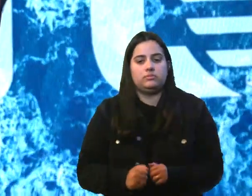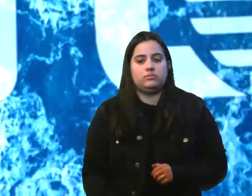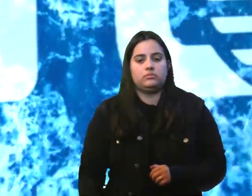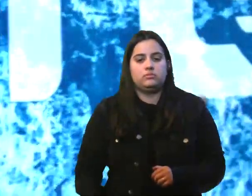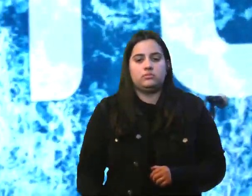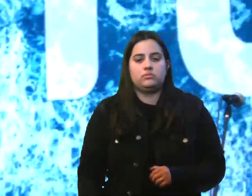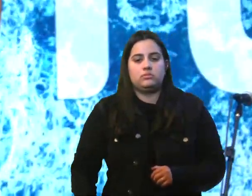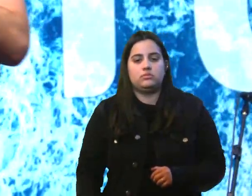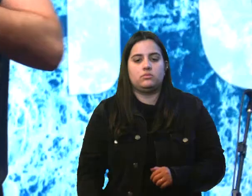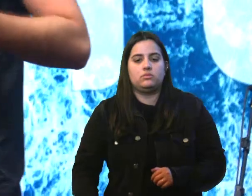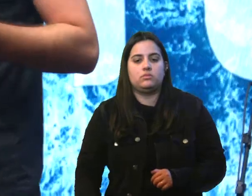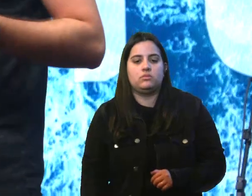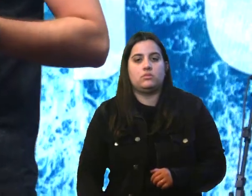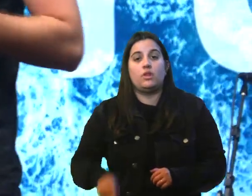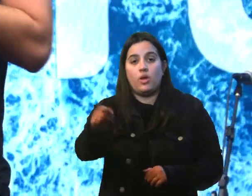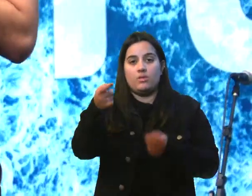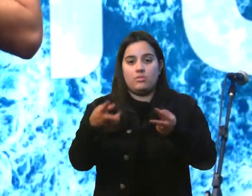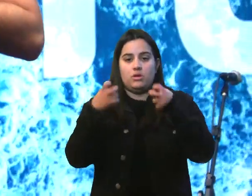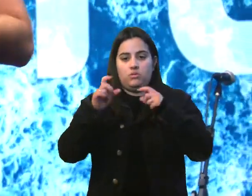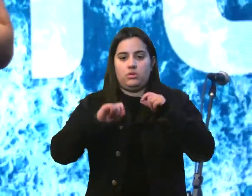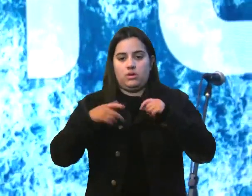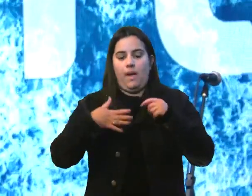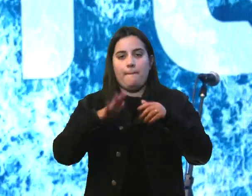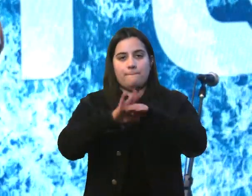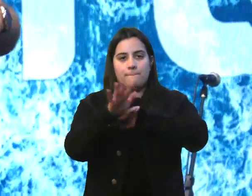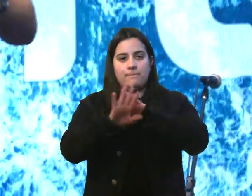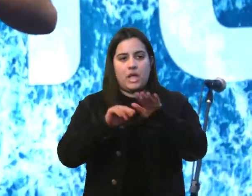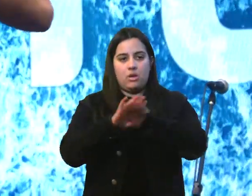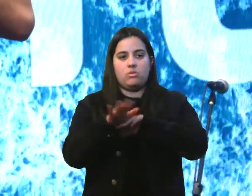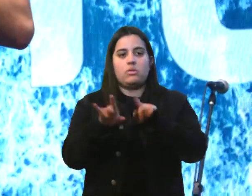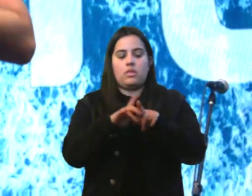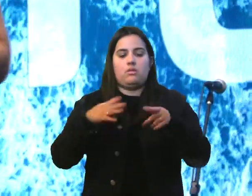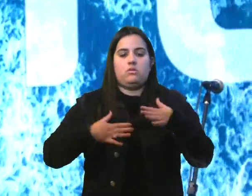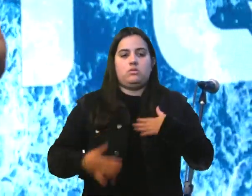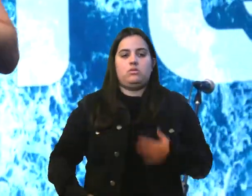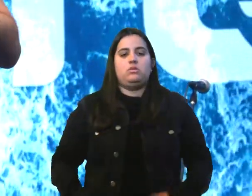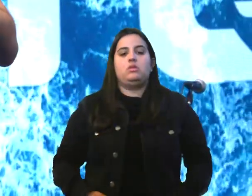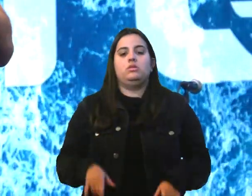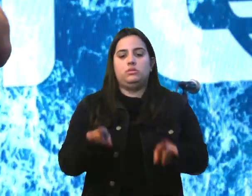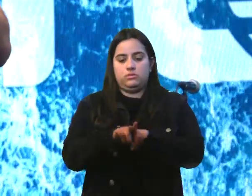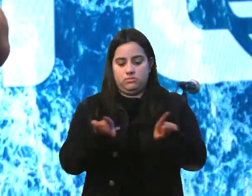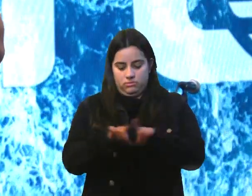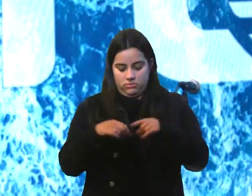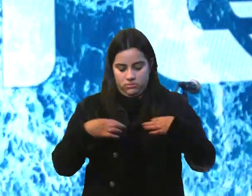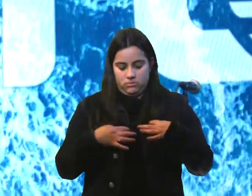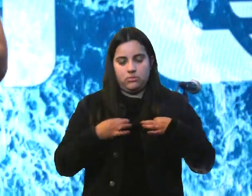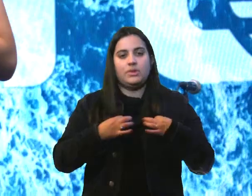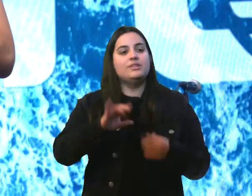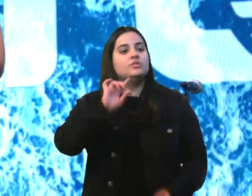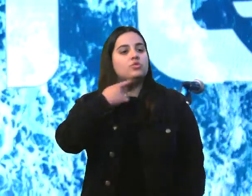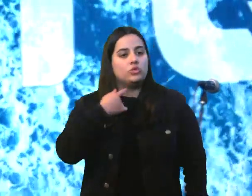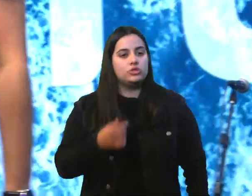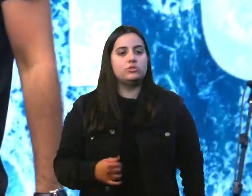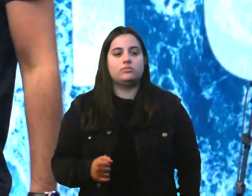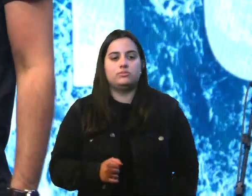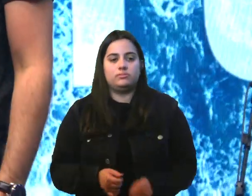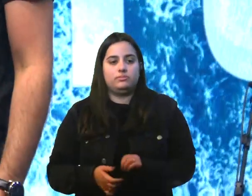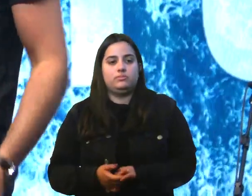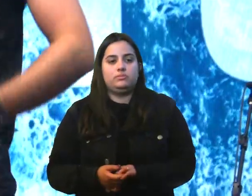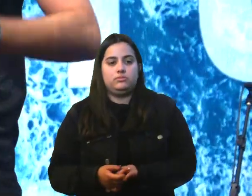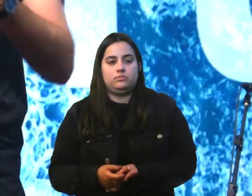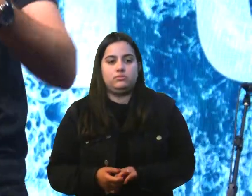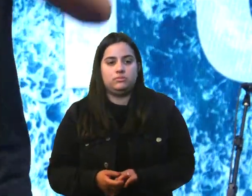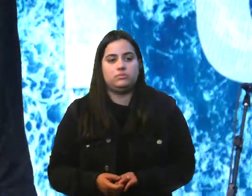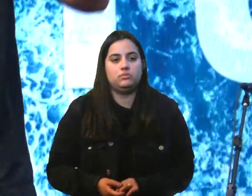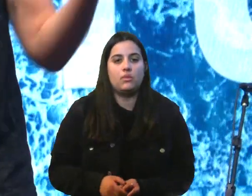Você olha no espelho e percebe que você passou a mão na sua blusa também, e você descobre que a blusa está suja também.